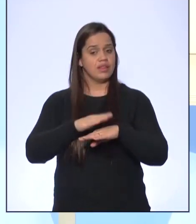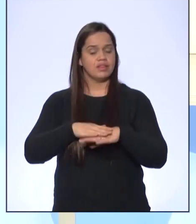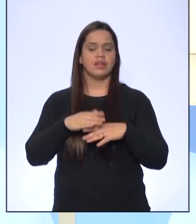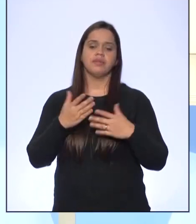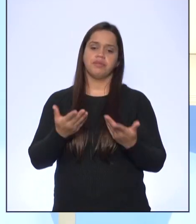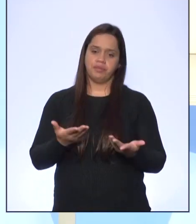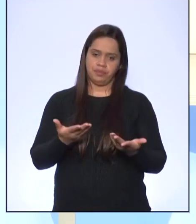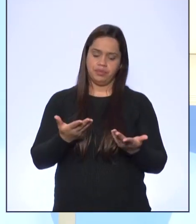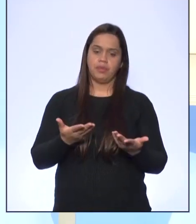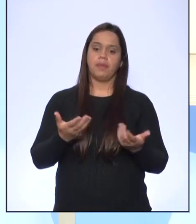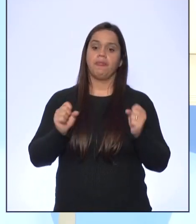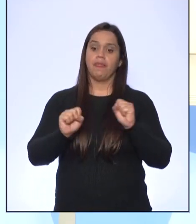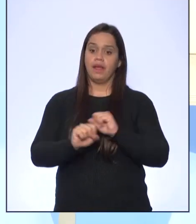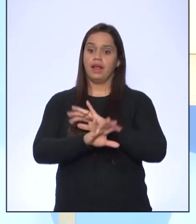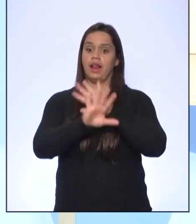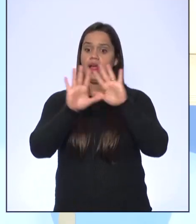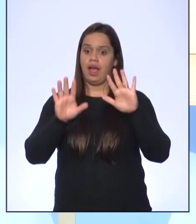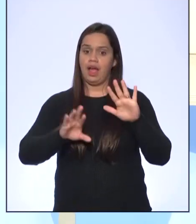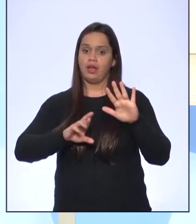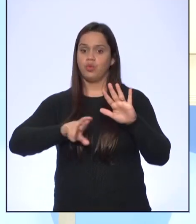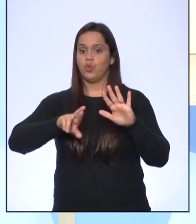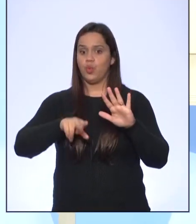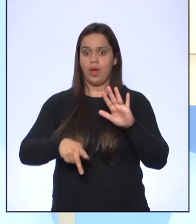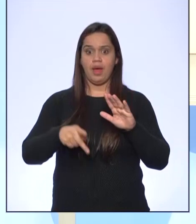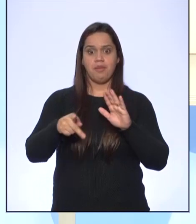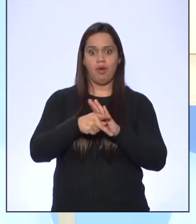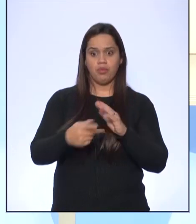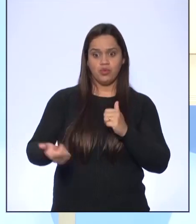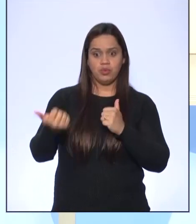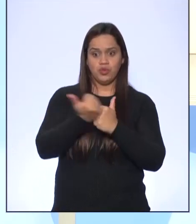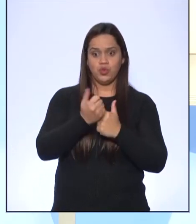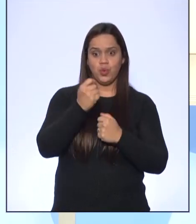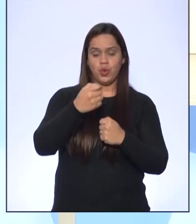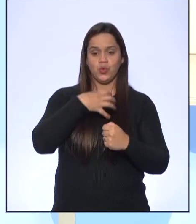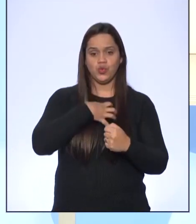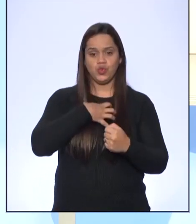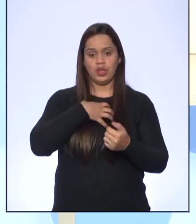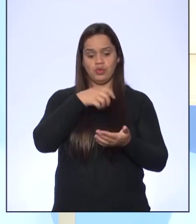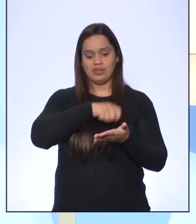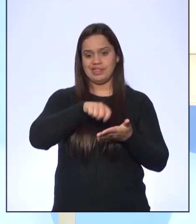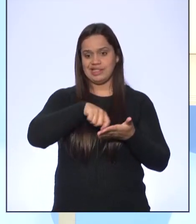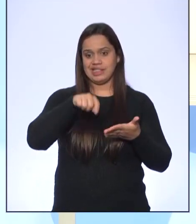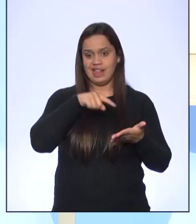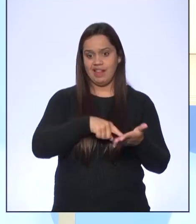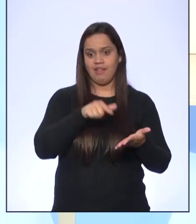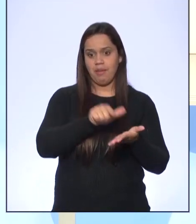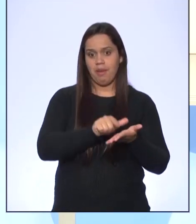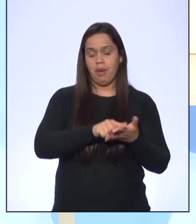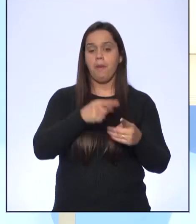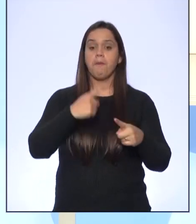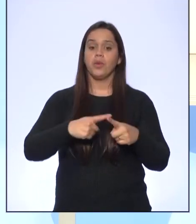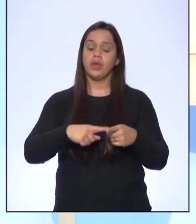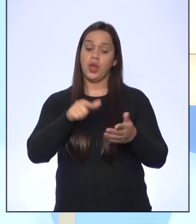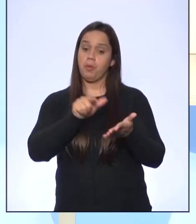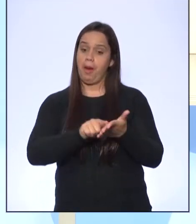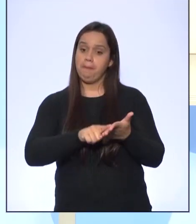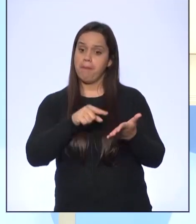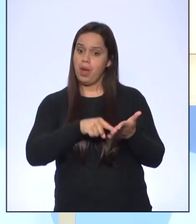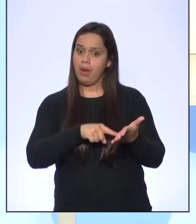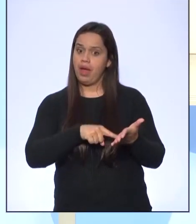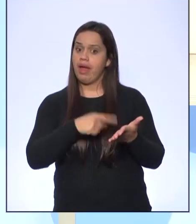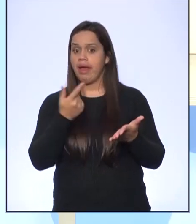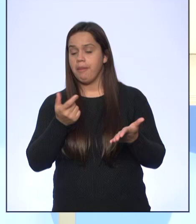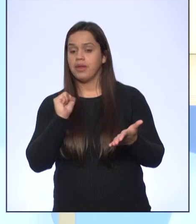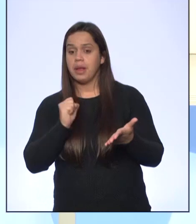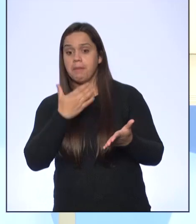Claro, nunca vai substituir a forma lá no papel, porque o papel, às vezes, é até mais seguro. Você pode fazer no papel, usa